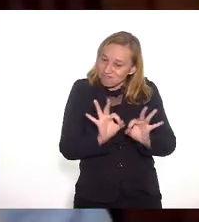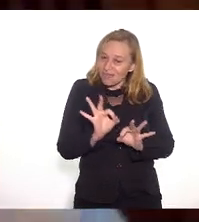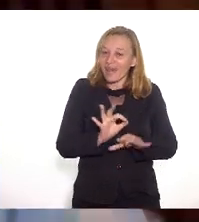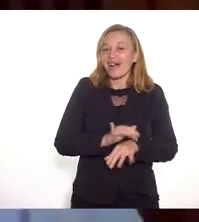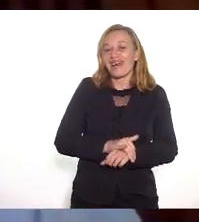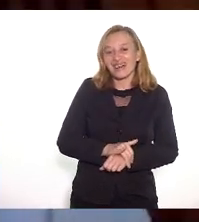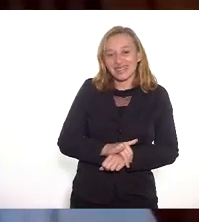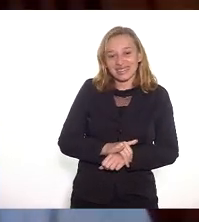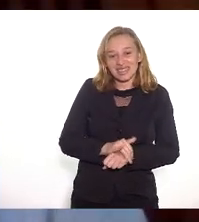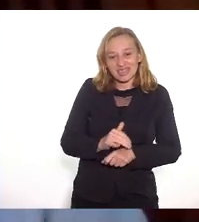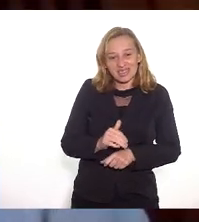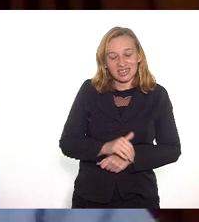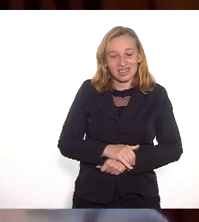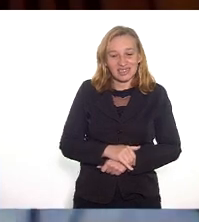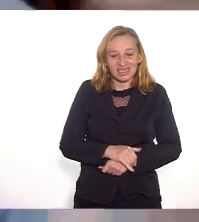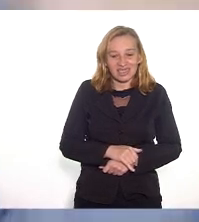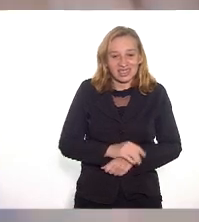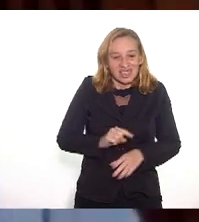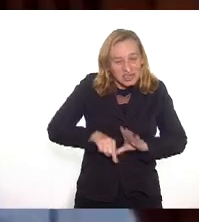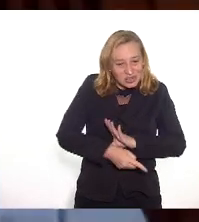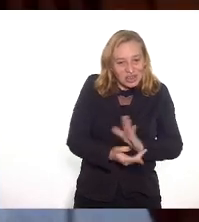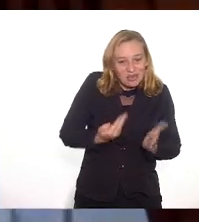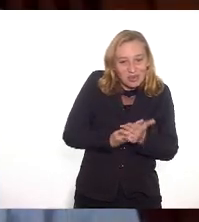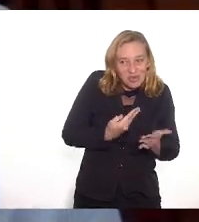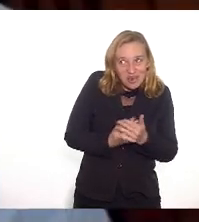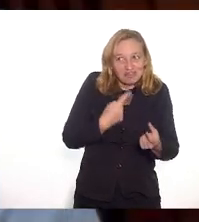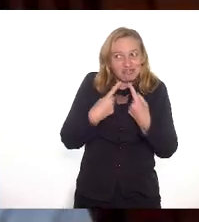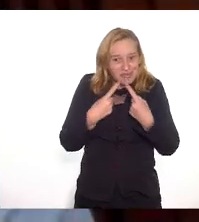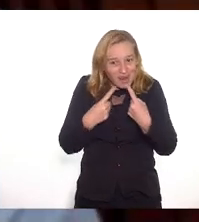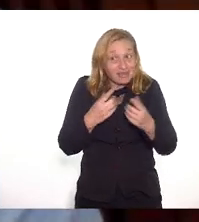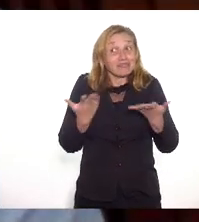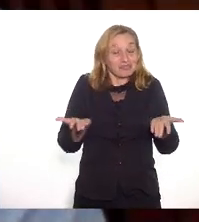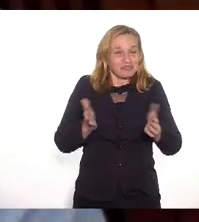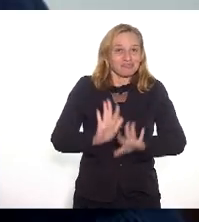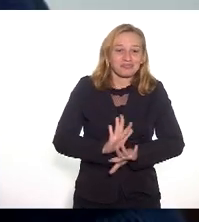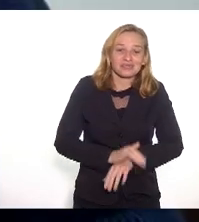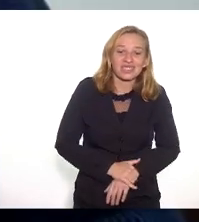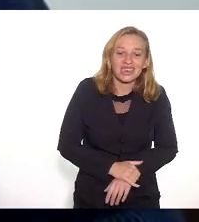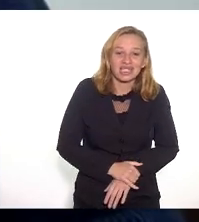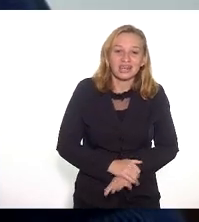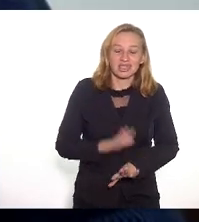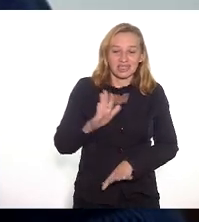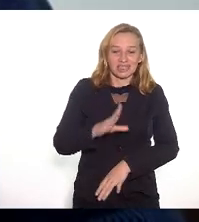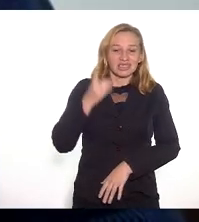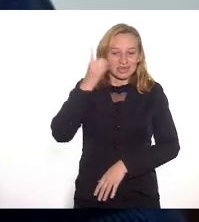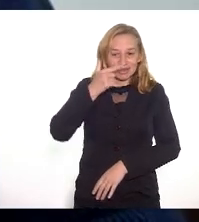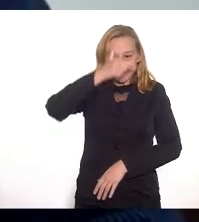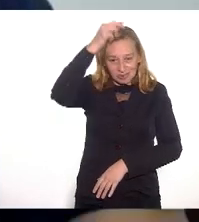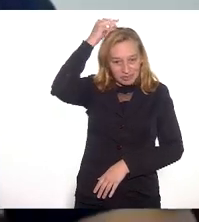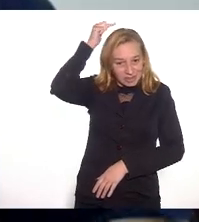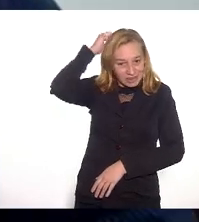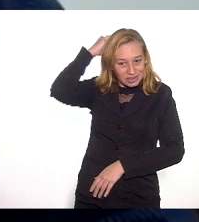mais afinada, e fazer esse debate, mas enfim. Eu queria, deputado Márcio.